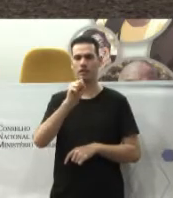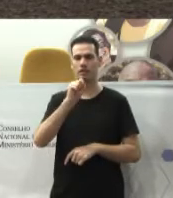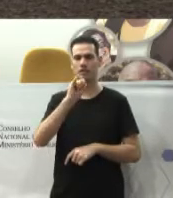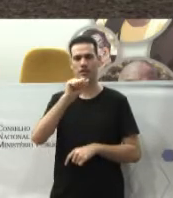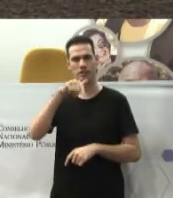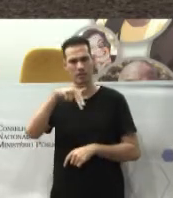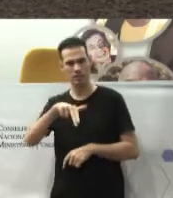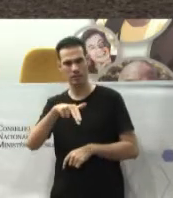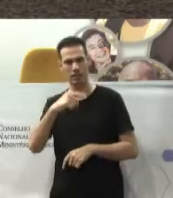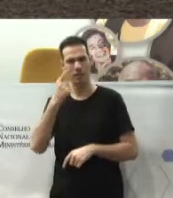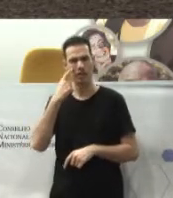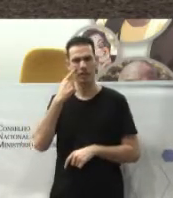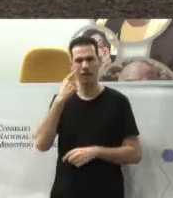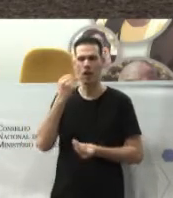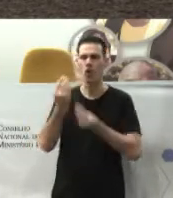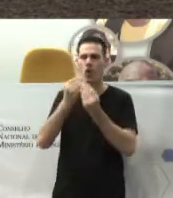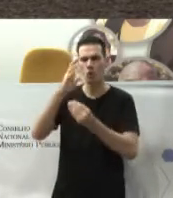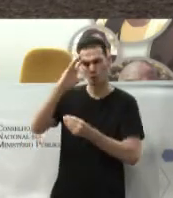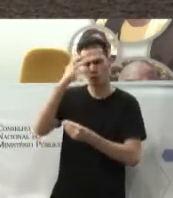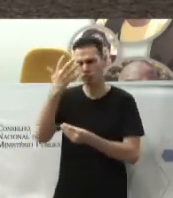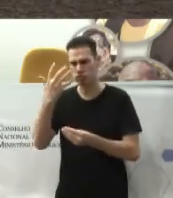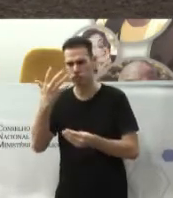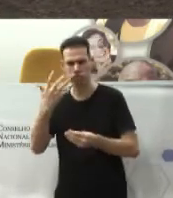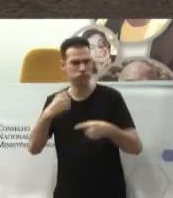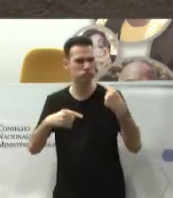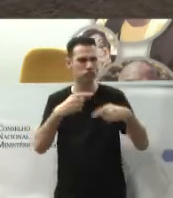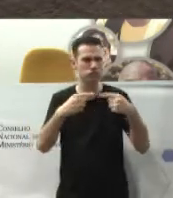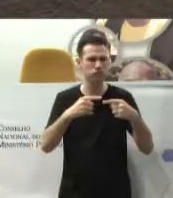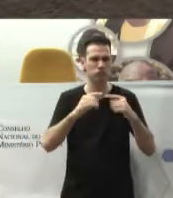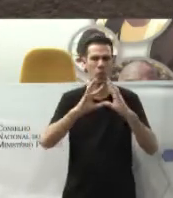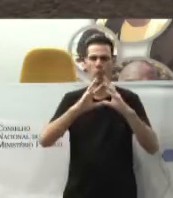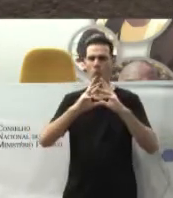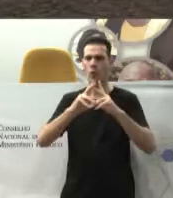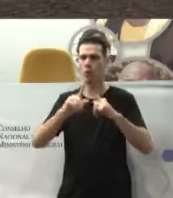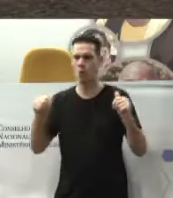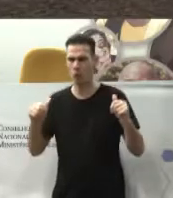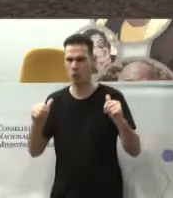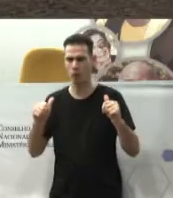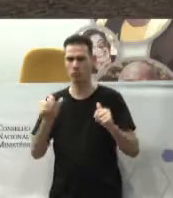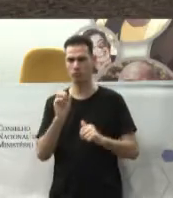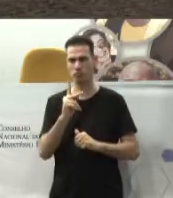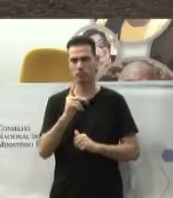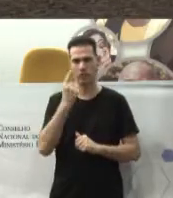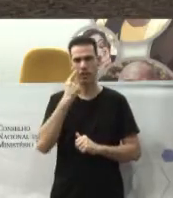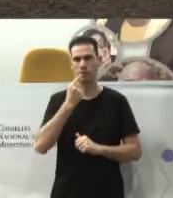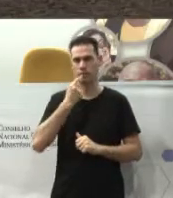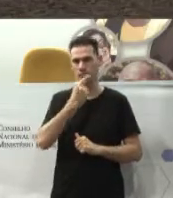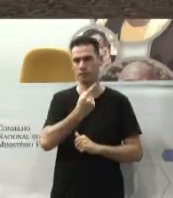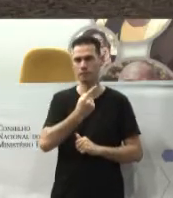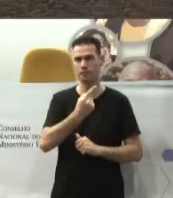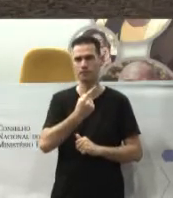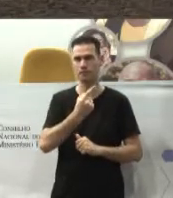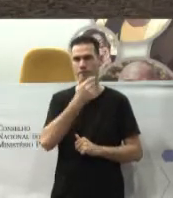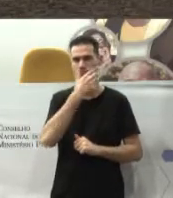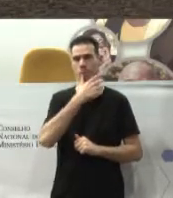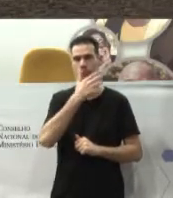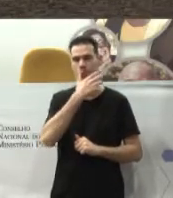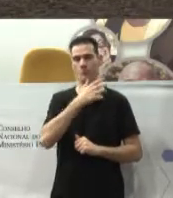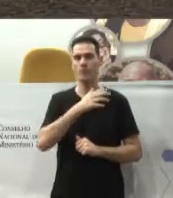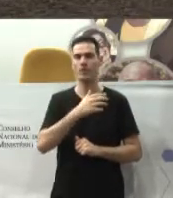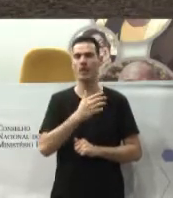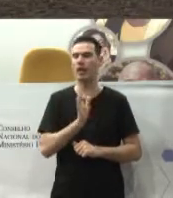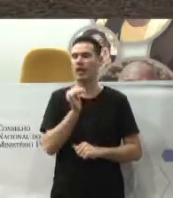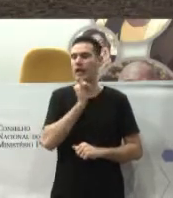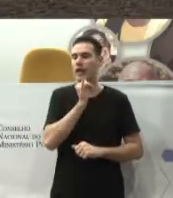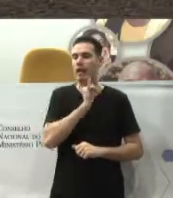conflitos. Porque ele, Francis McGovern, MC Govern, ele diz o seguinte: não existe um